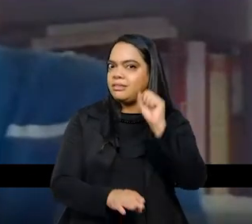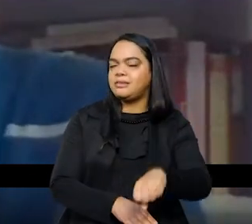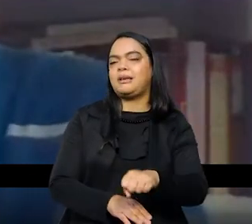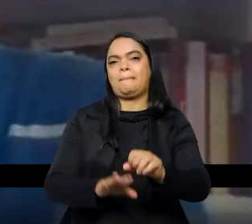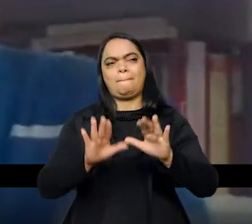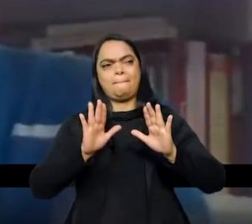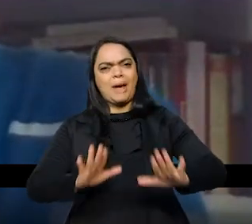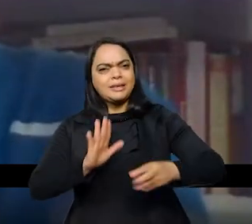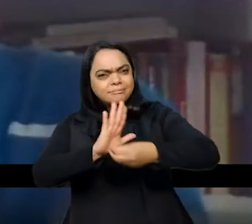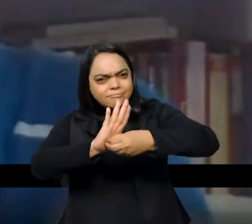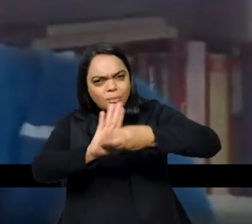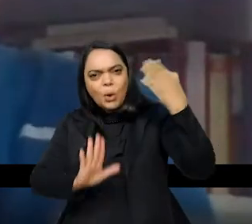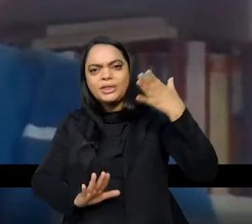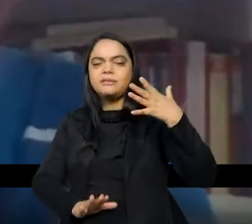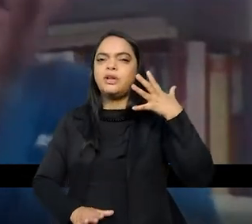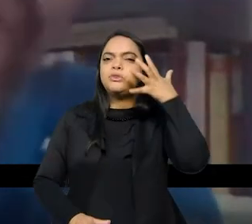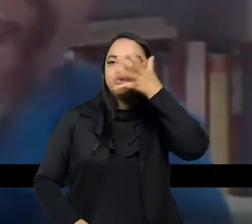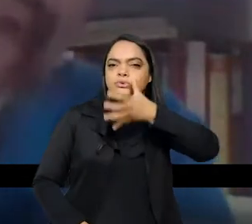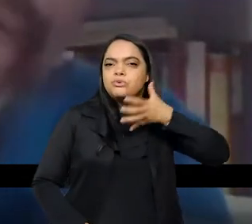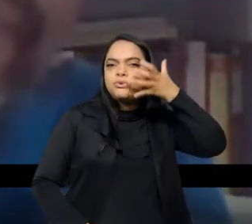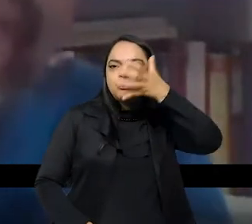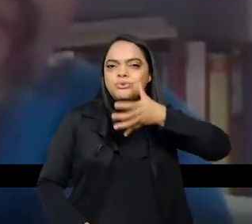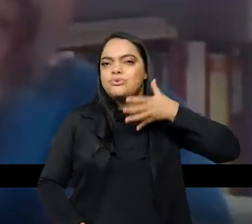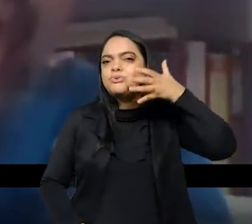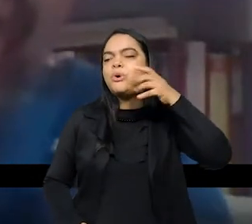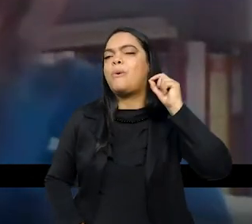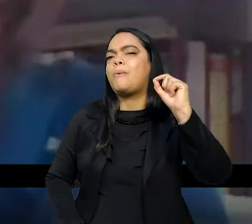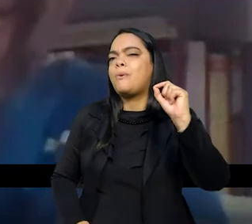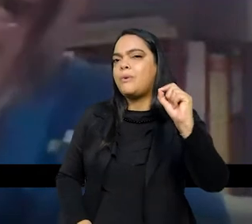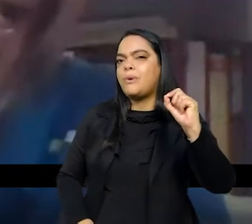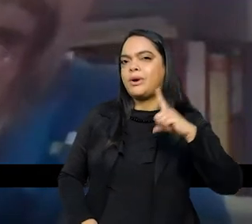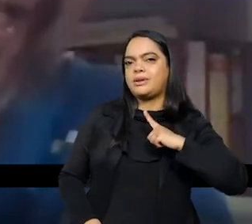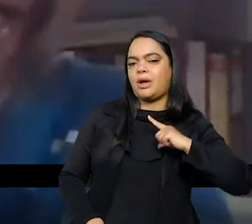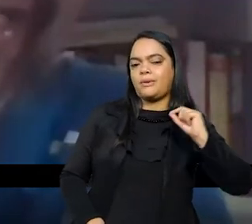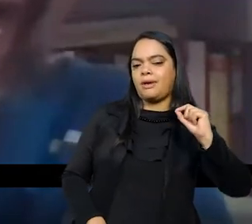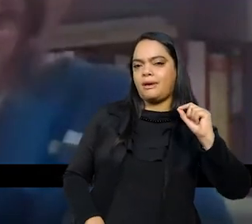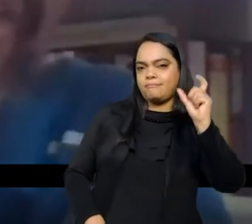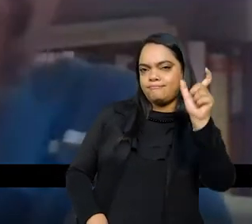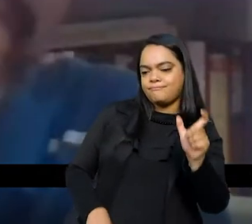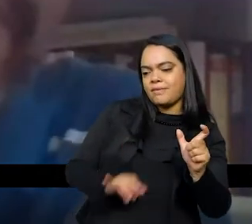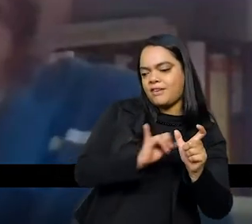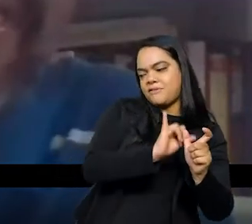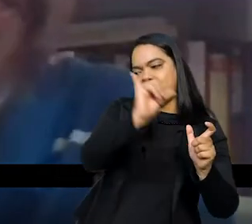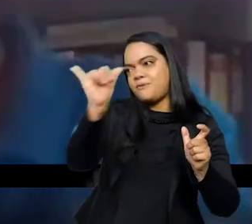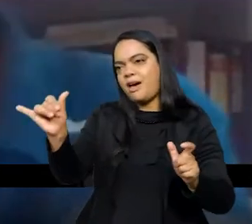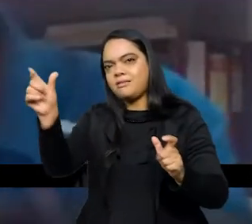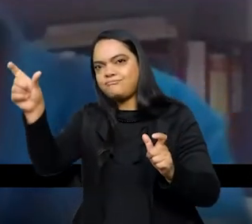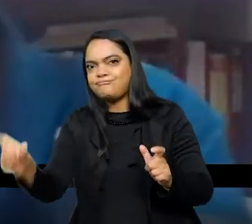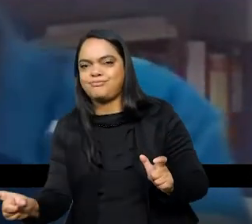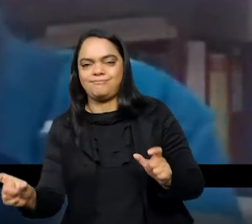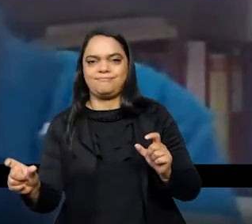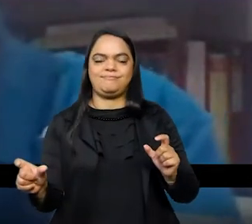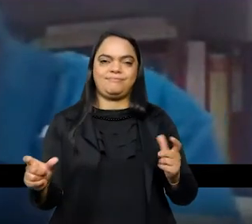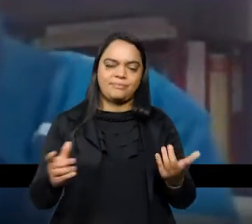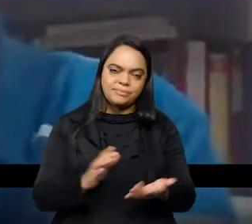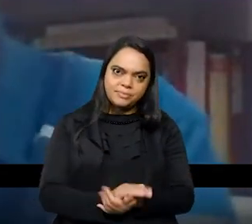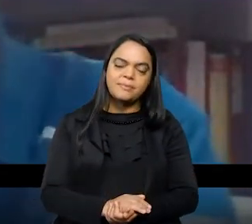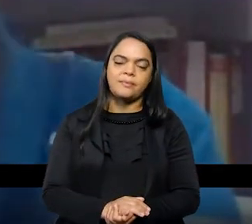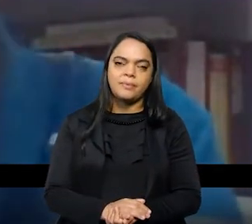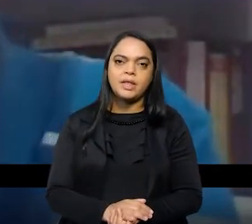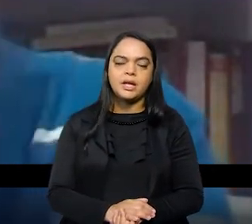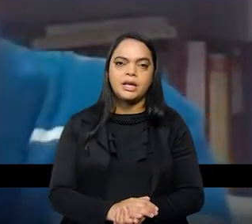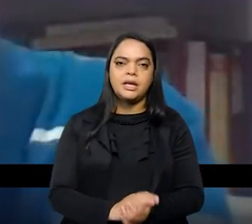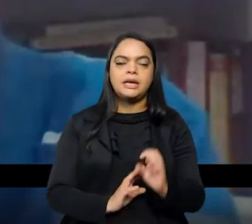está no outro, se reportando a alguém. Essa é a grande questão. E, normalmente, quando a gente vai fazer um